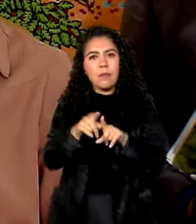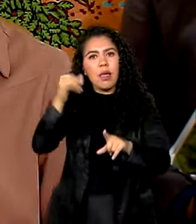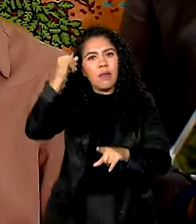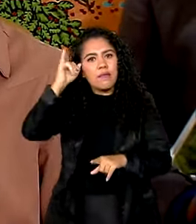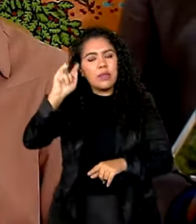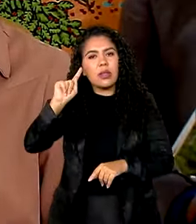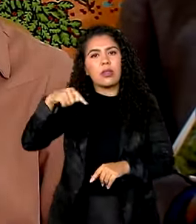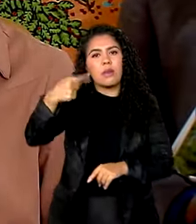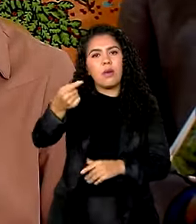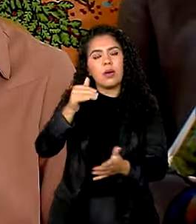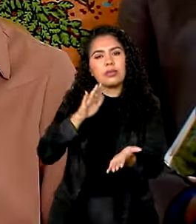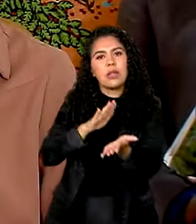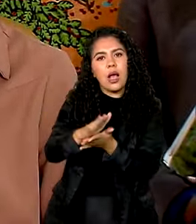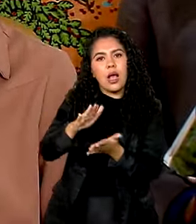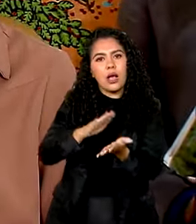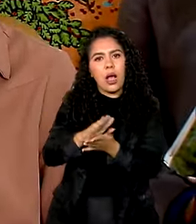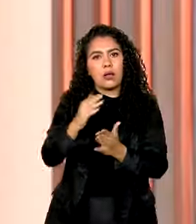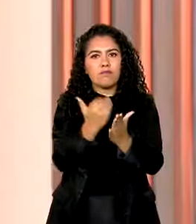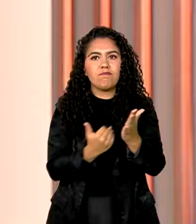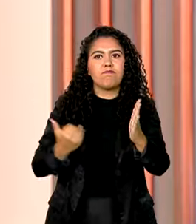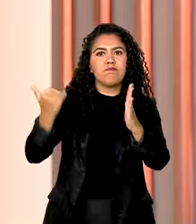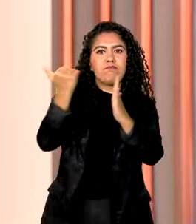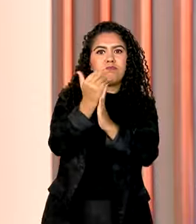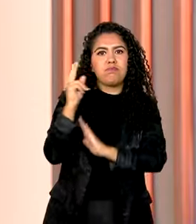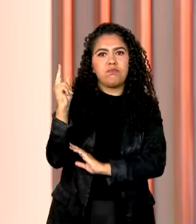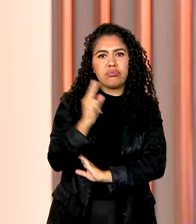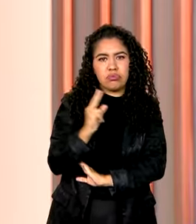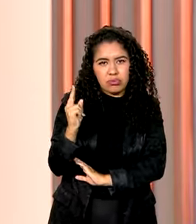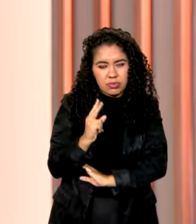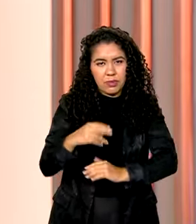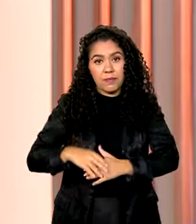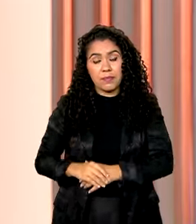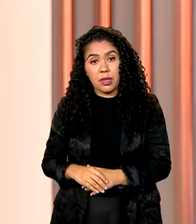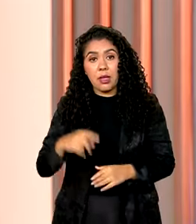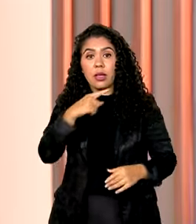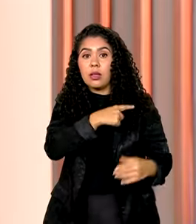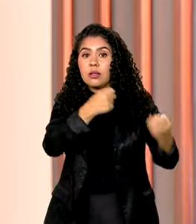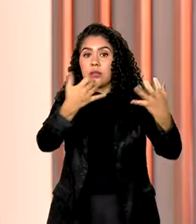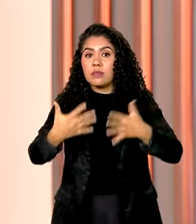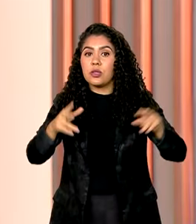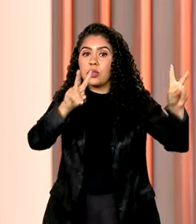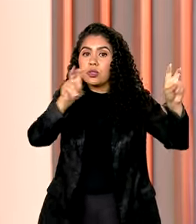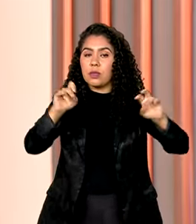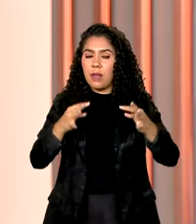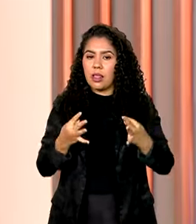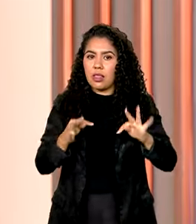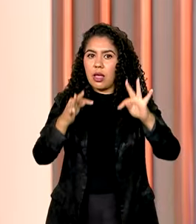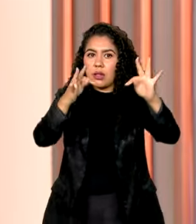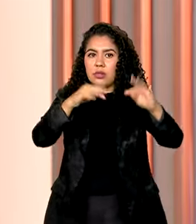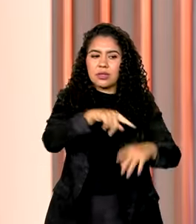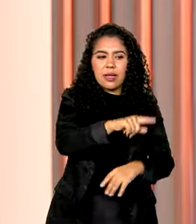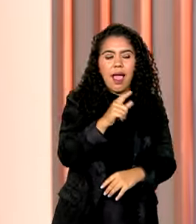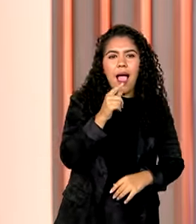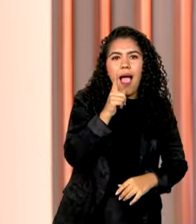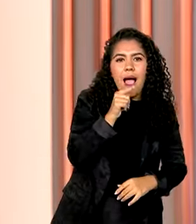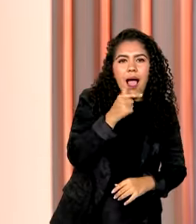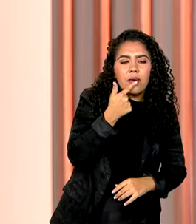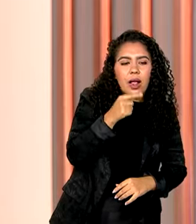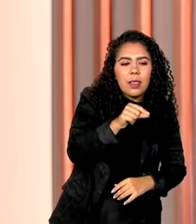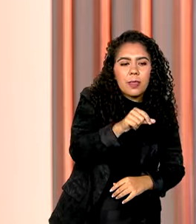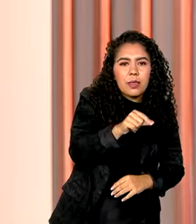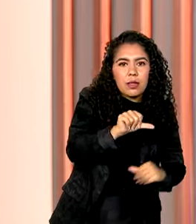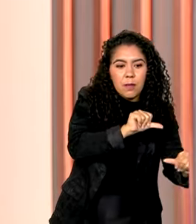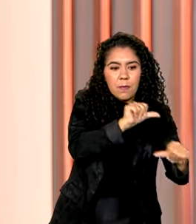de recursos mais avolumosos. E uma tecnologia que transforma água salgada em água potável